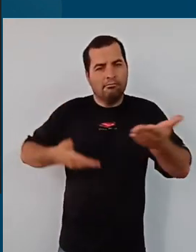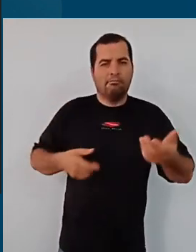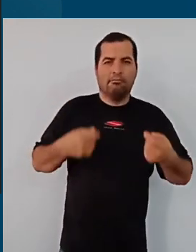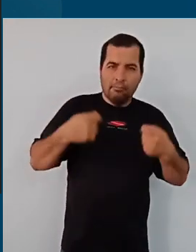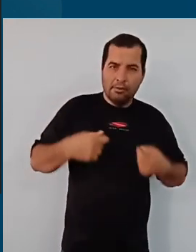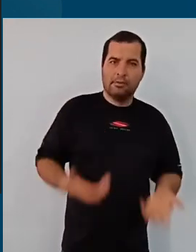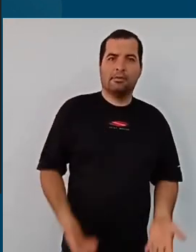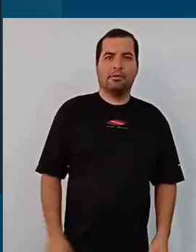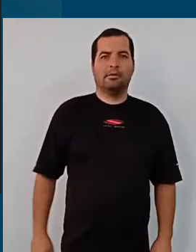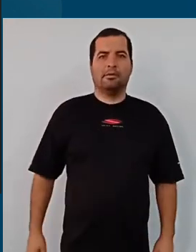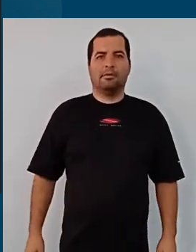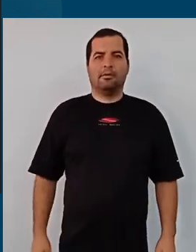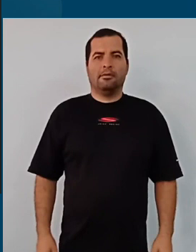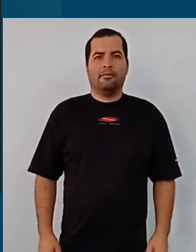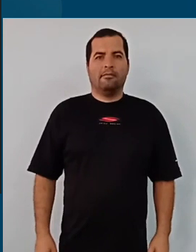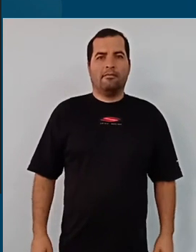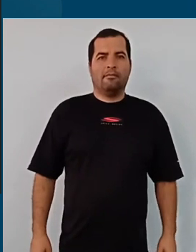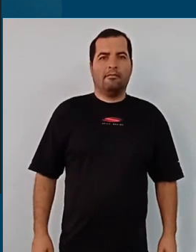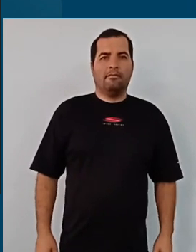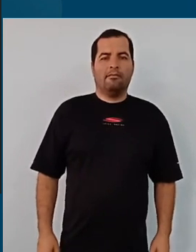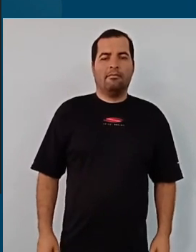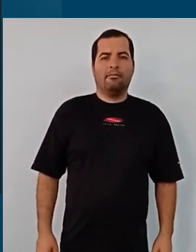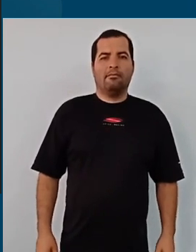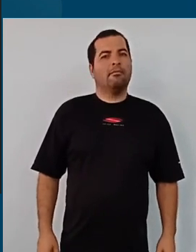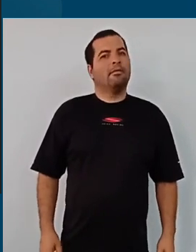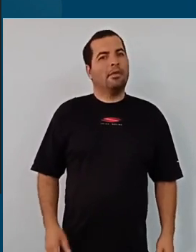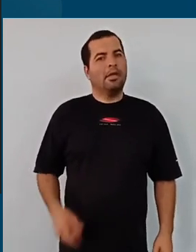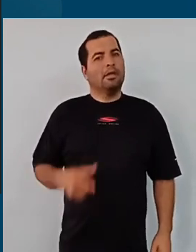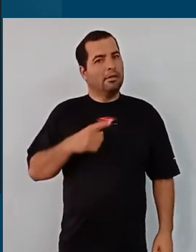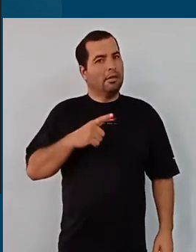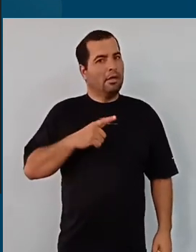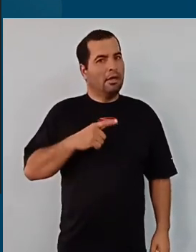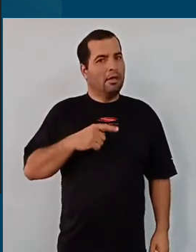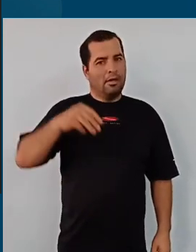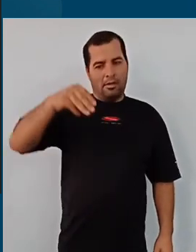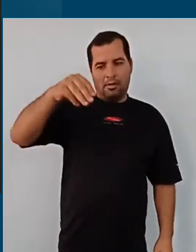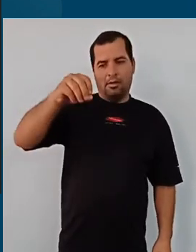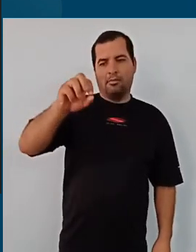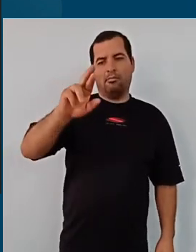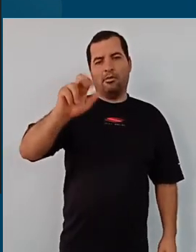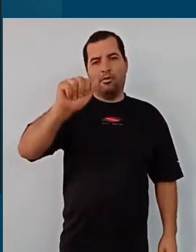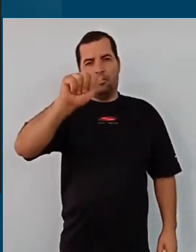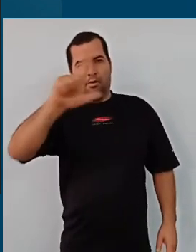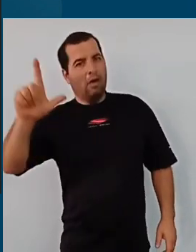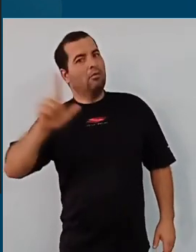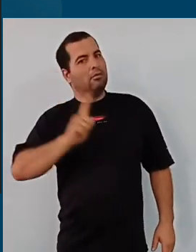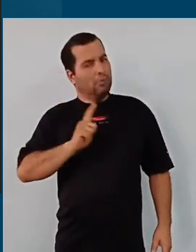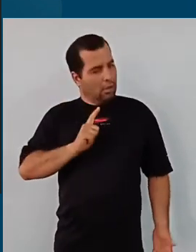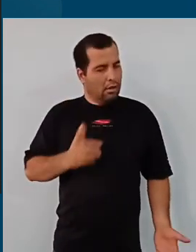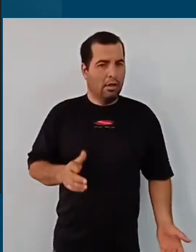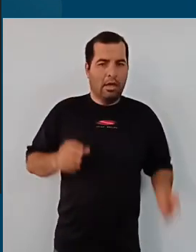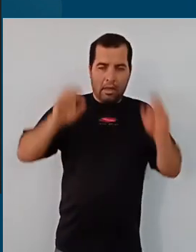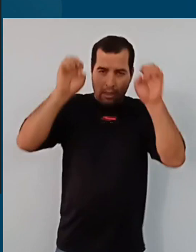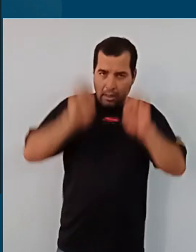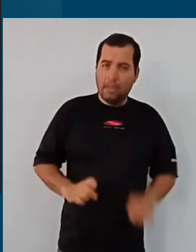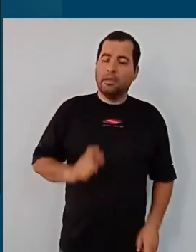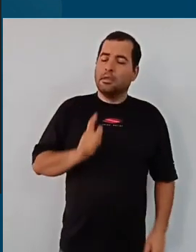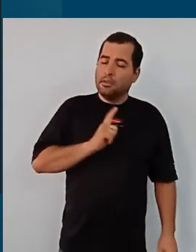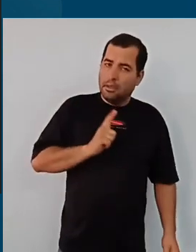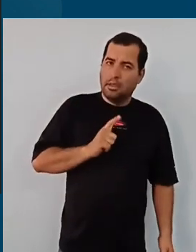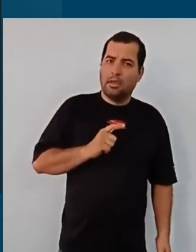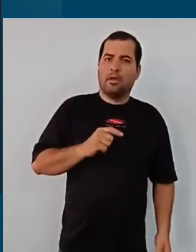ele está regido por uma moral e constrói um sistema